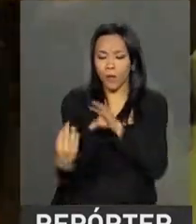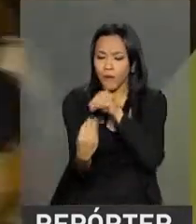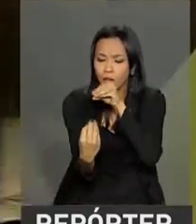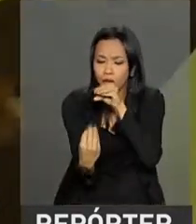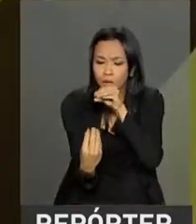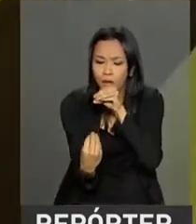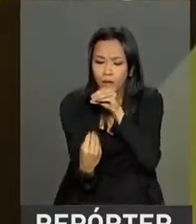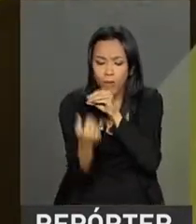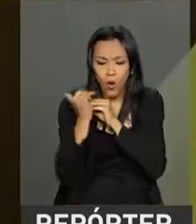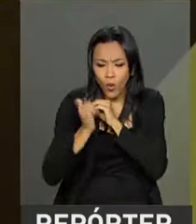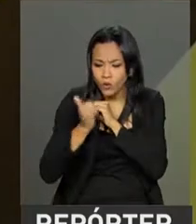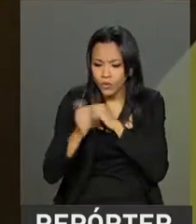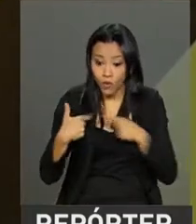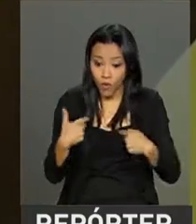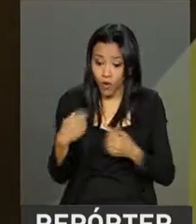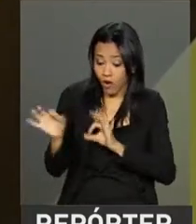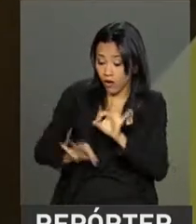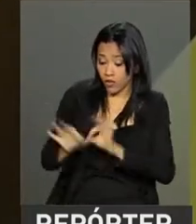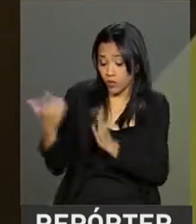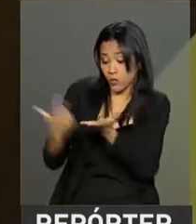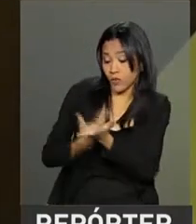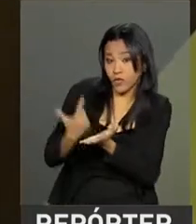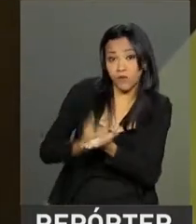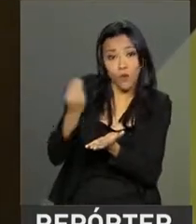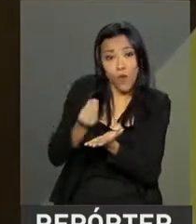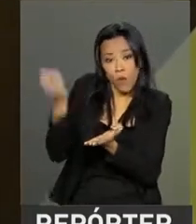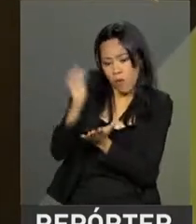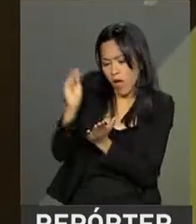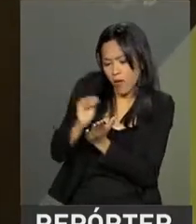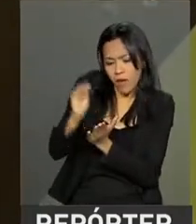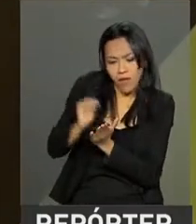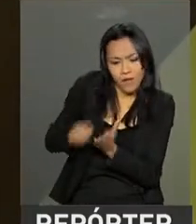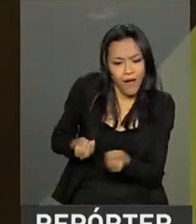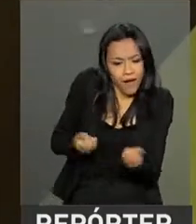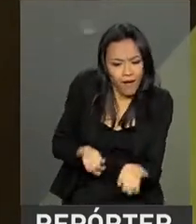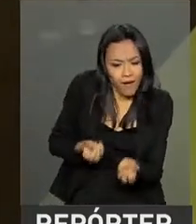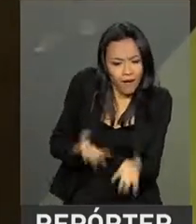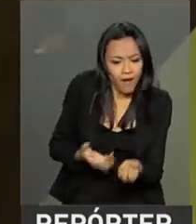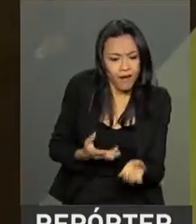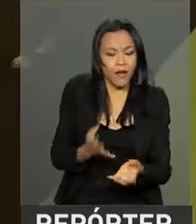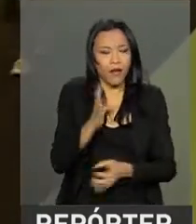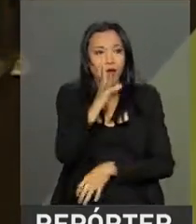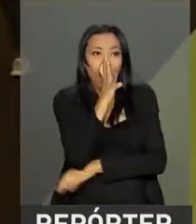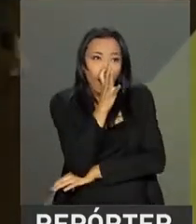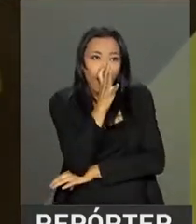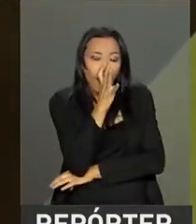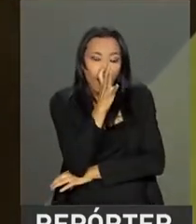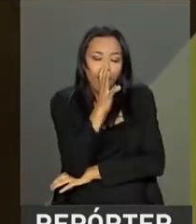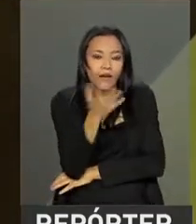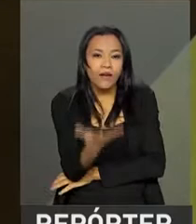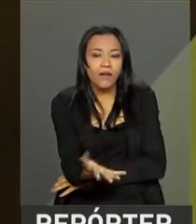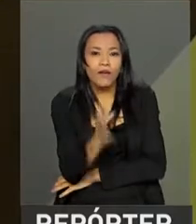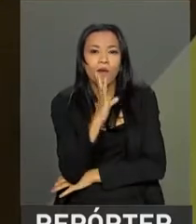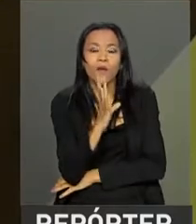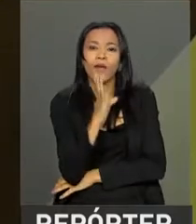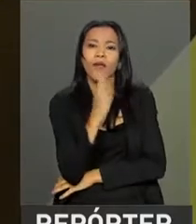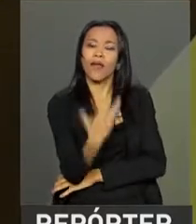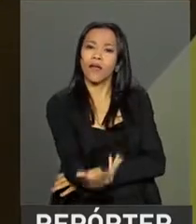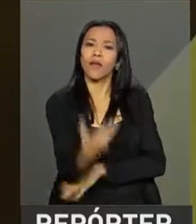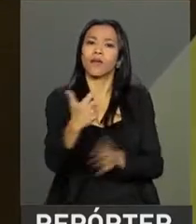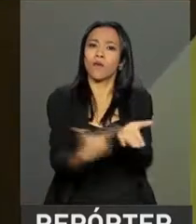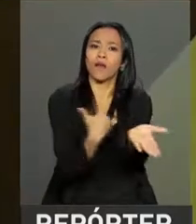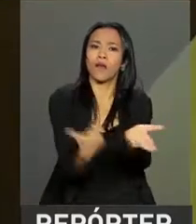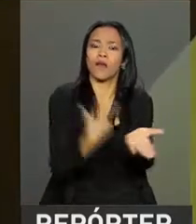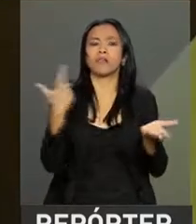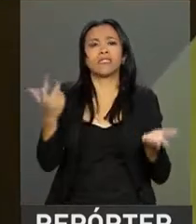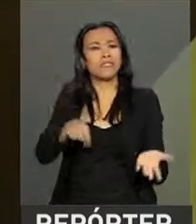elas e vai contando como que um livro nasce, aproxima a criança não só do autor, como do livro. Então, esse momento de